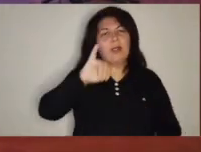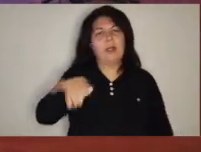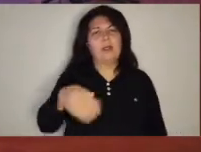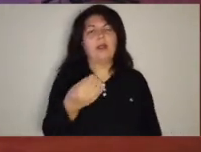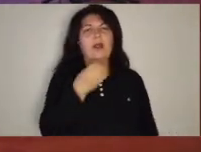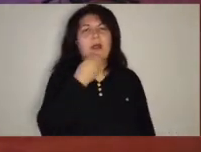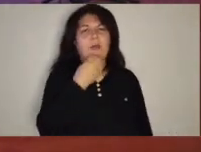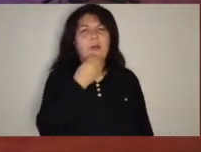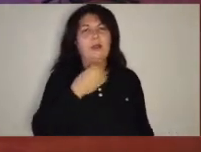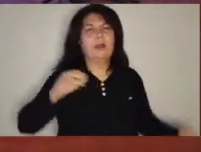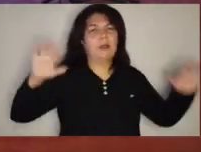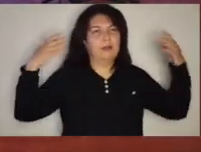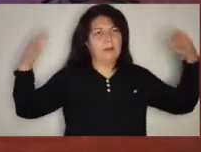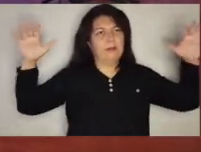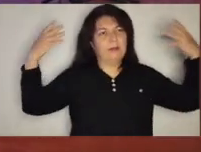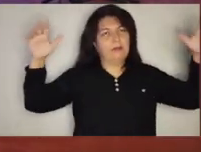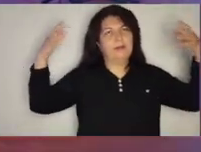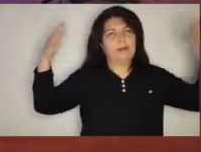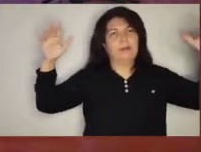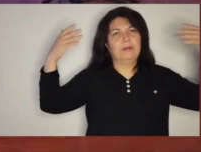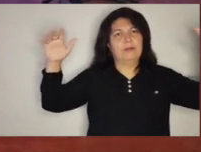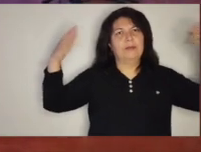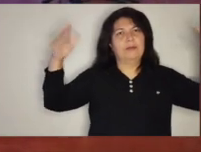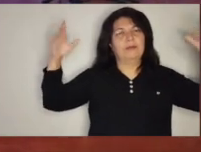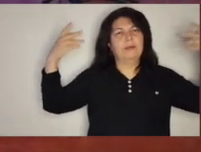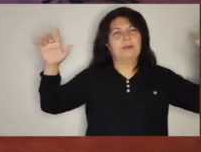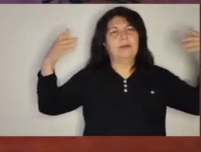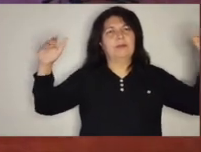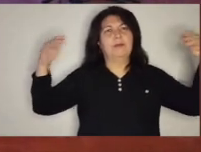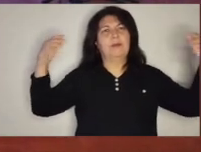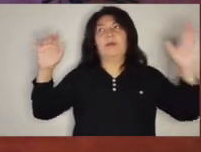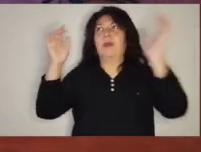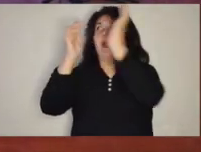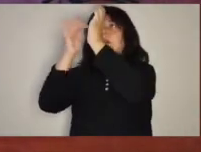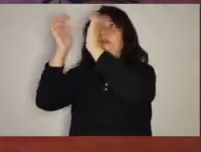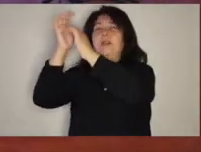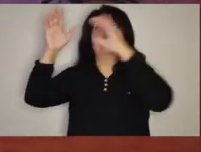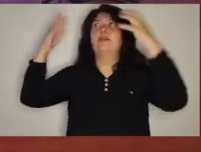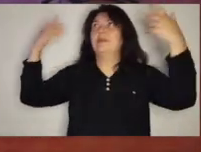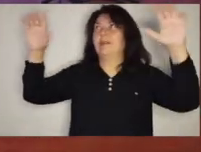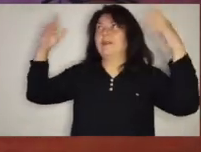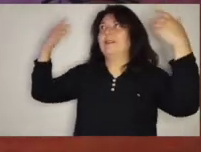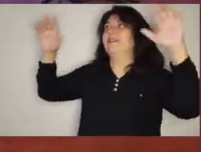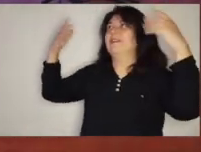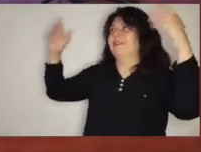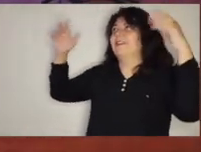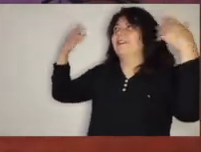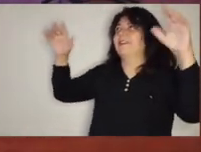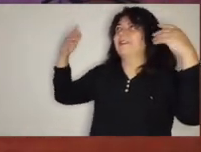Agradecemos a oportunidade, as palmas louvam e exaltam ao nome do Senhor Jesus Cristo. Amém.